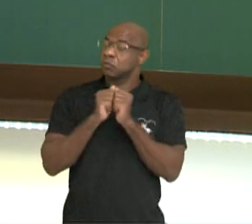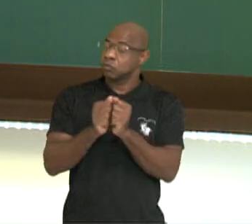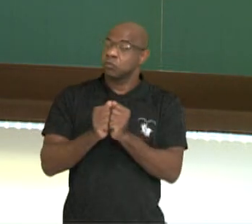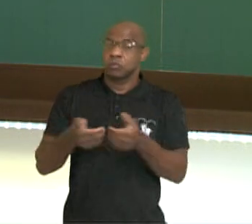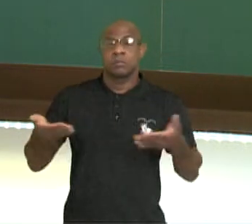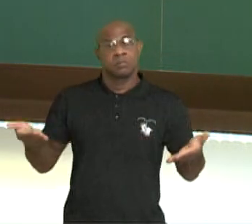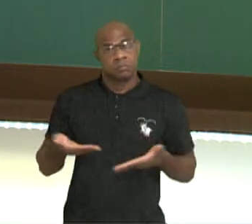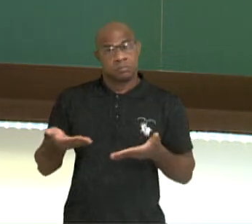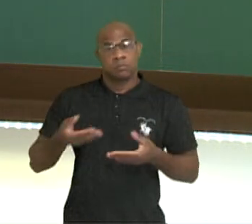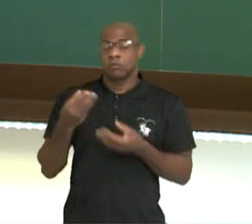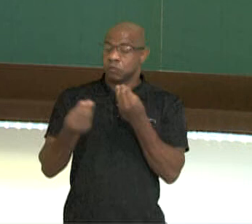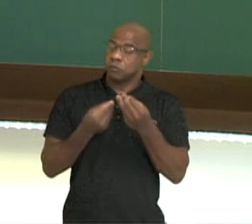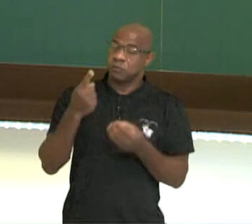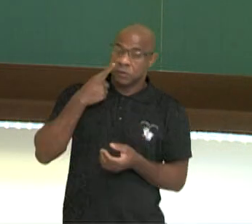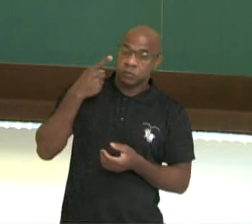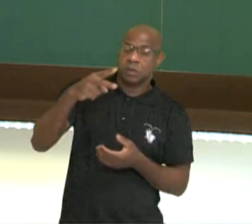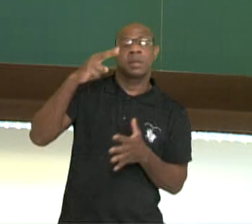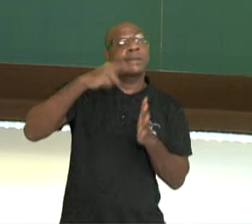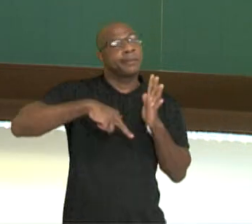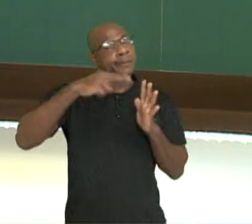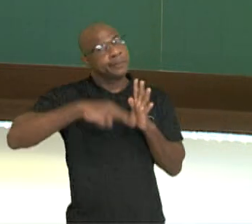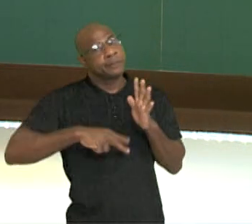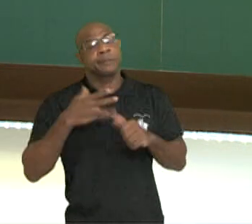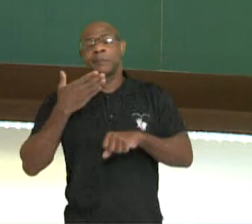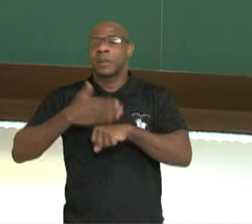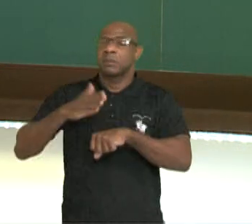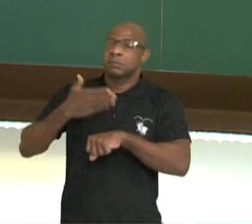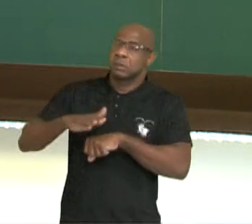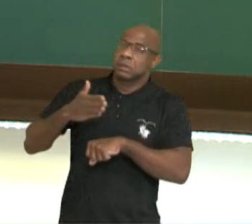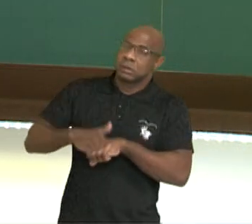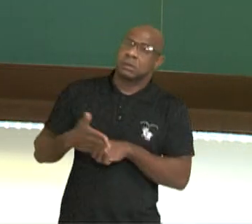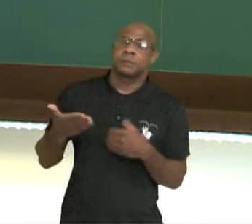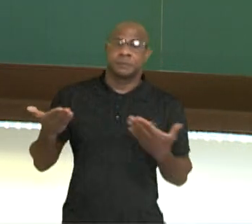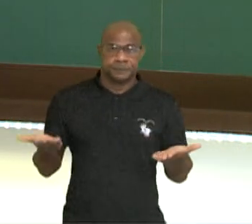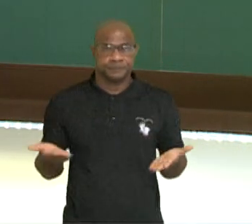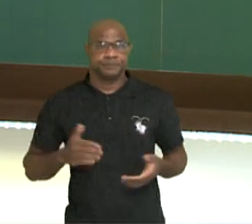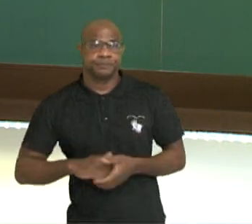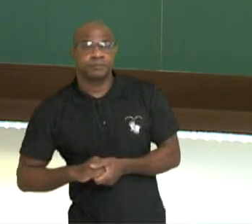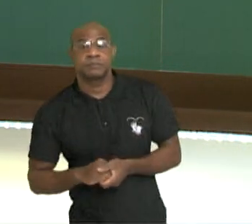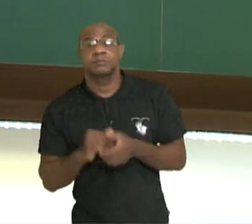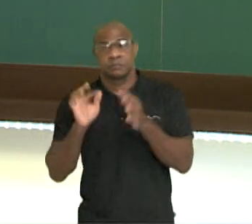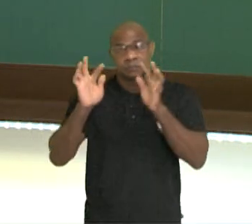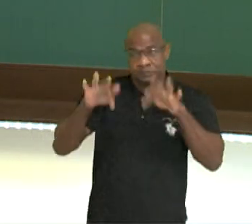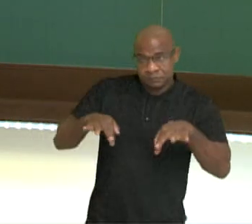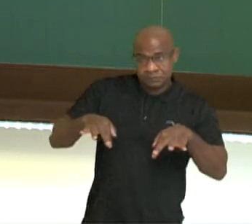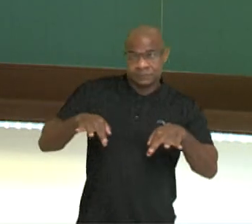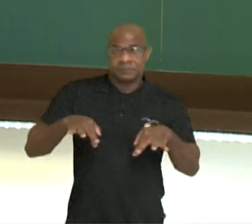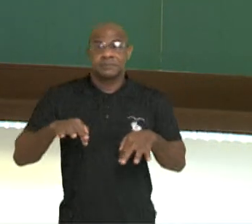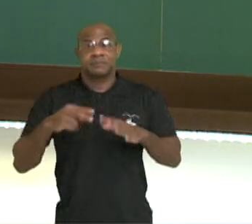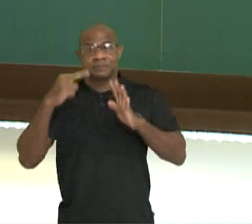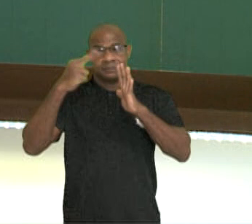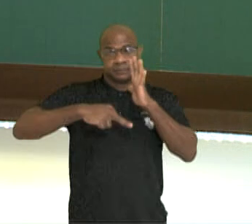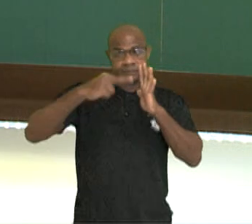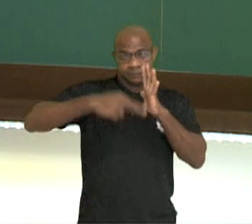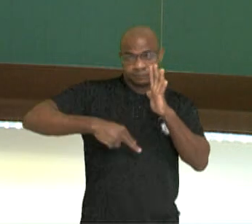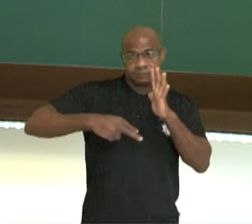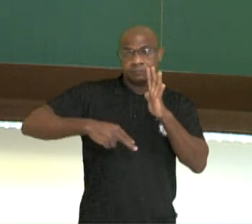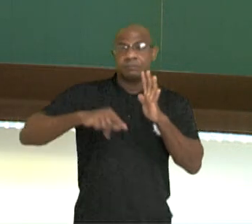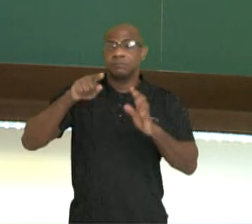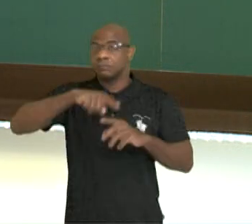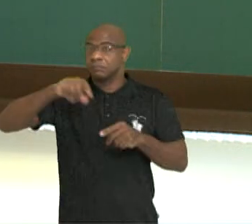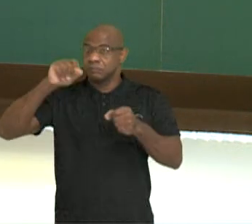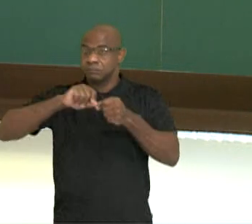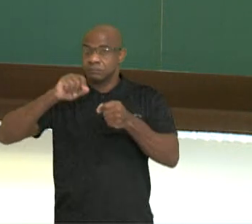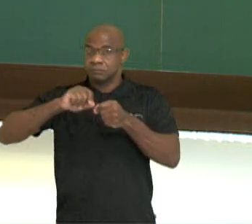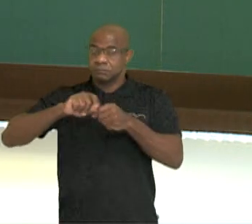ver como é que está a sua leitura, vamos praticar a leitura. Ao final da leitura do texto, você vai fazer